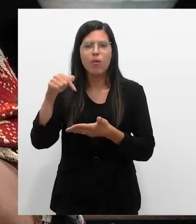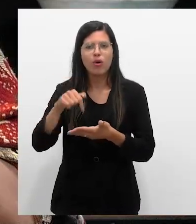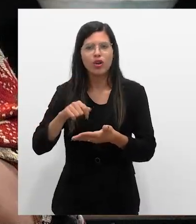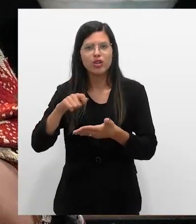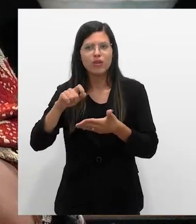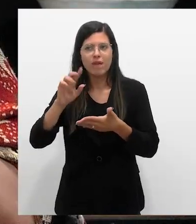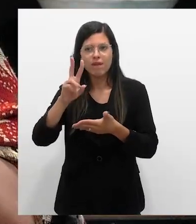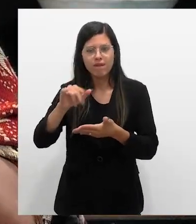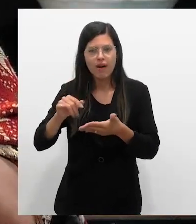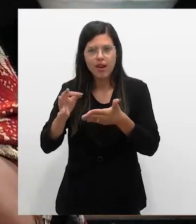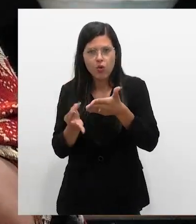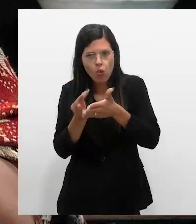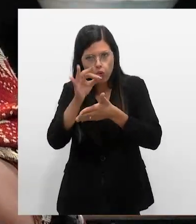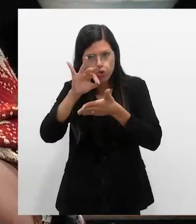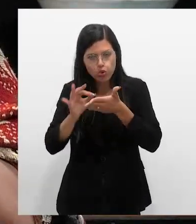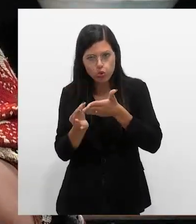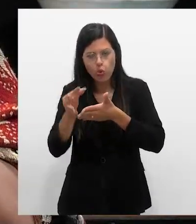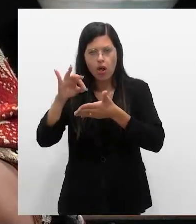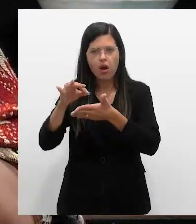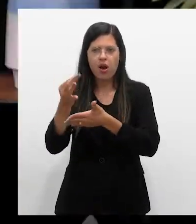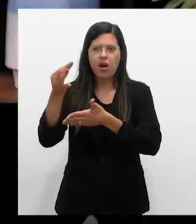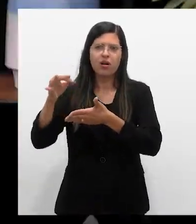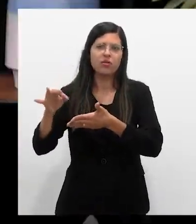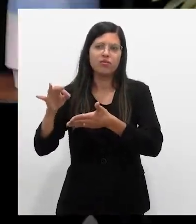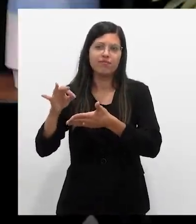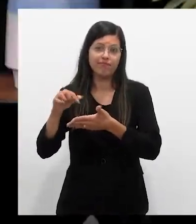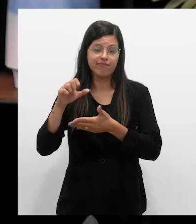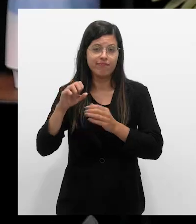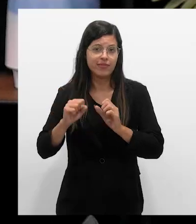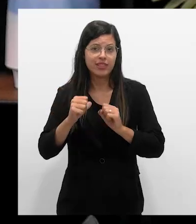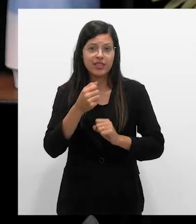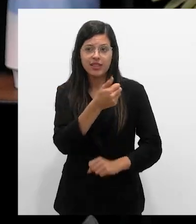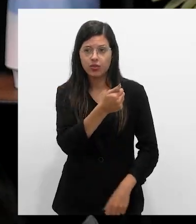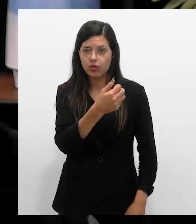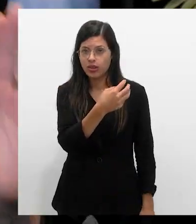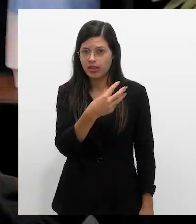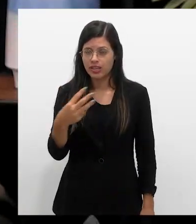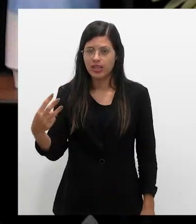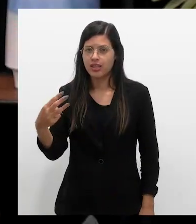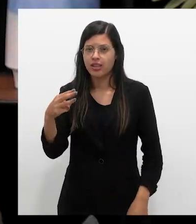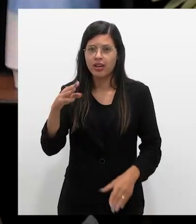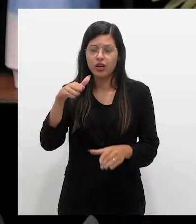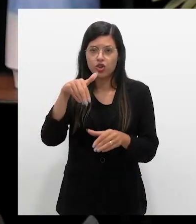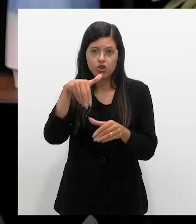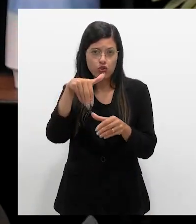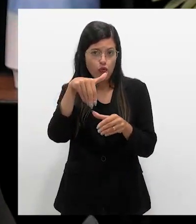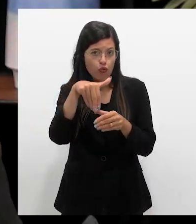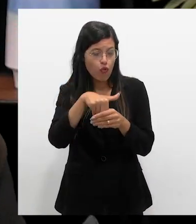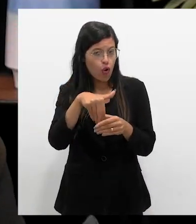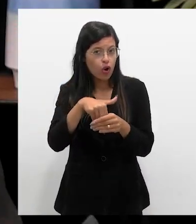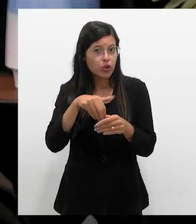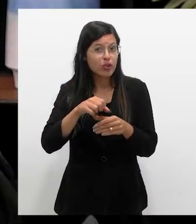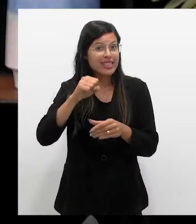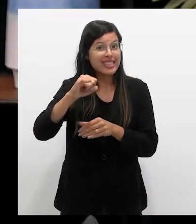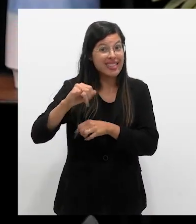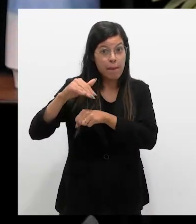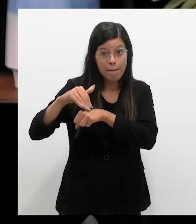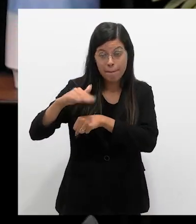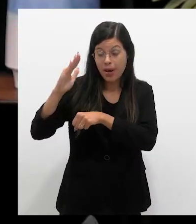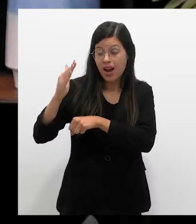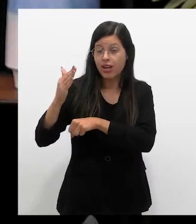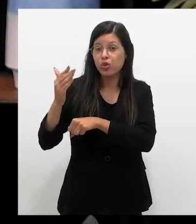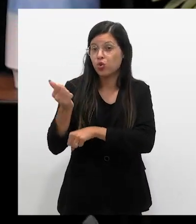a agulha e linha, fura os votos e vai costurando. Eu vi. Porque só pode ter 133 votos. Né? Se tiver mais